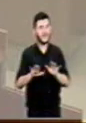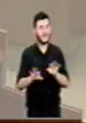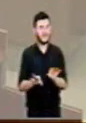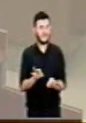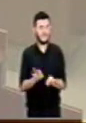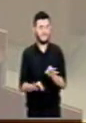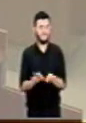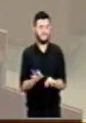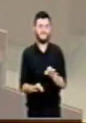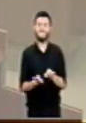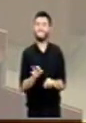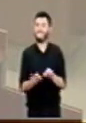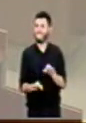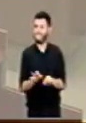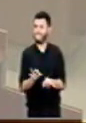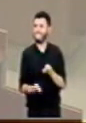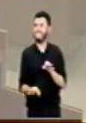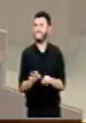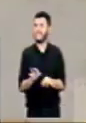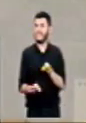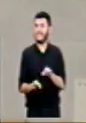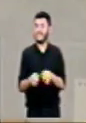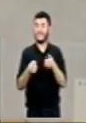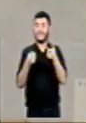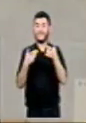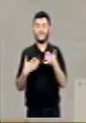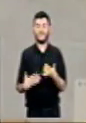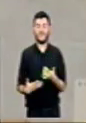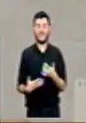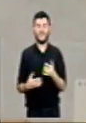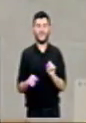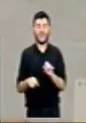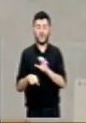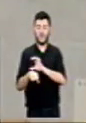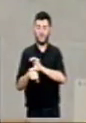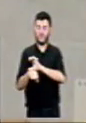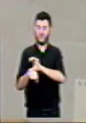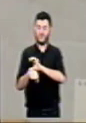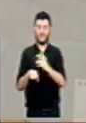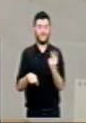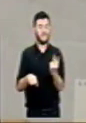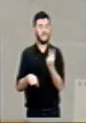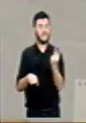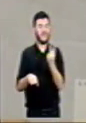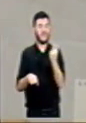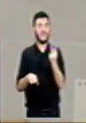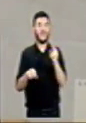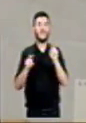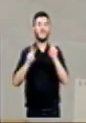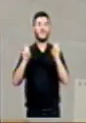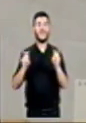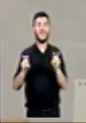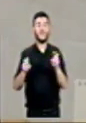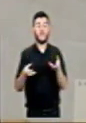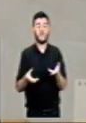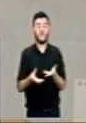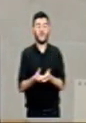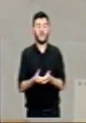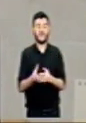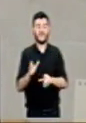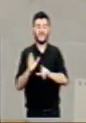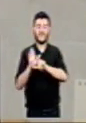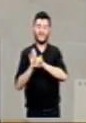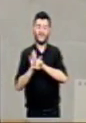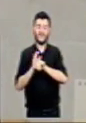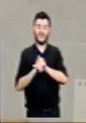julgamento diz respeito a um valor constitucional muito relevante, que é o do devido processo legal. Estão